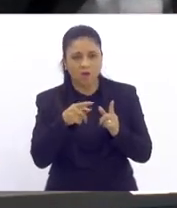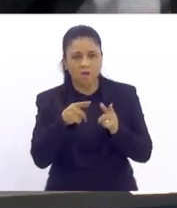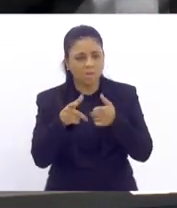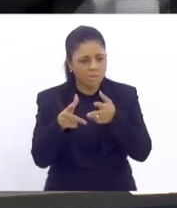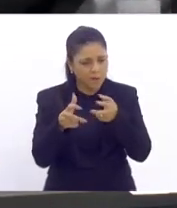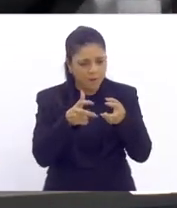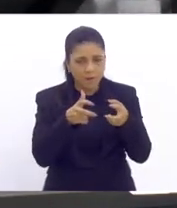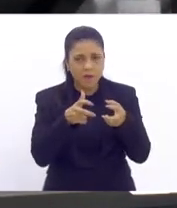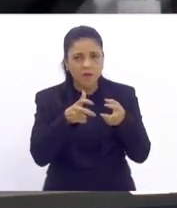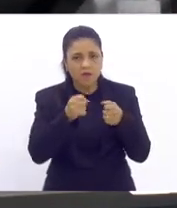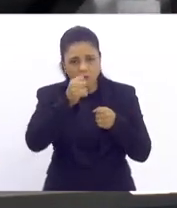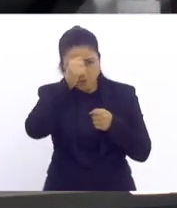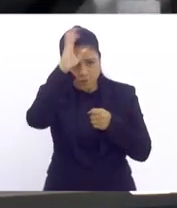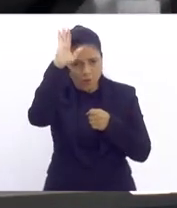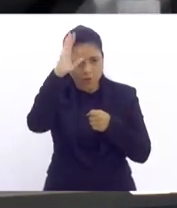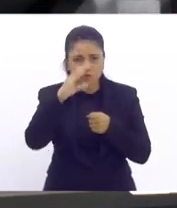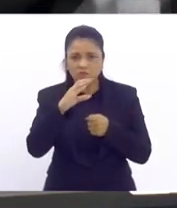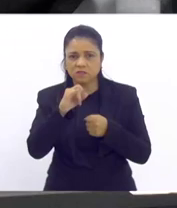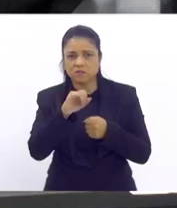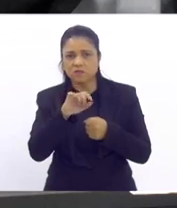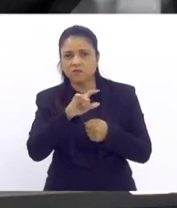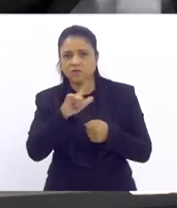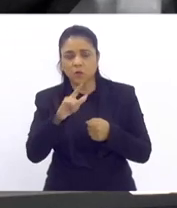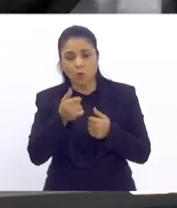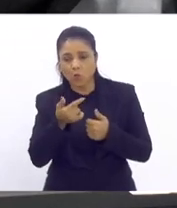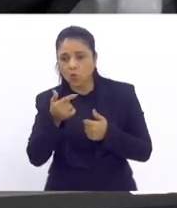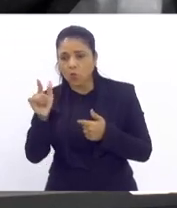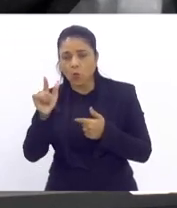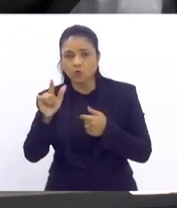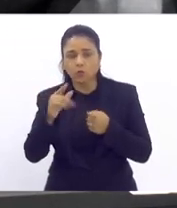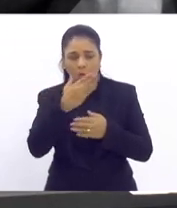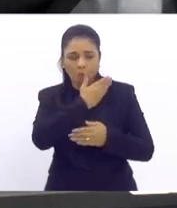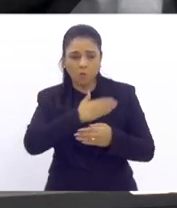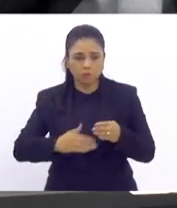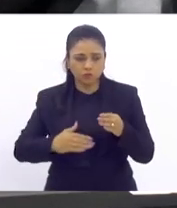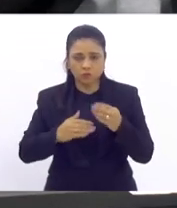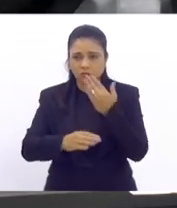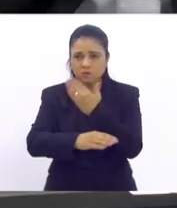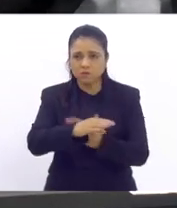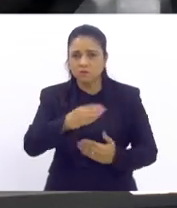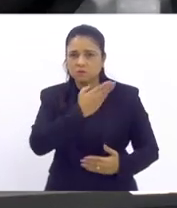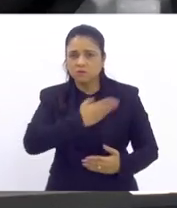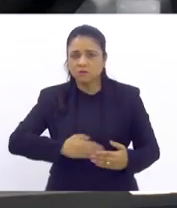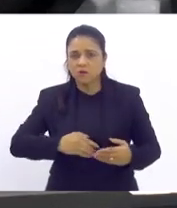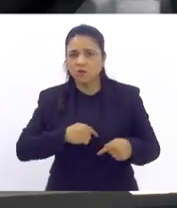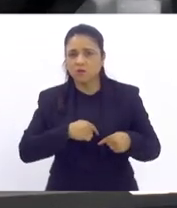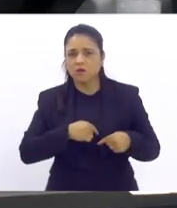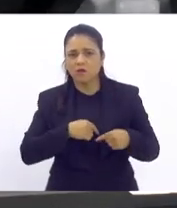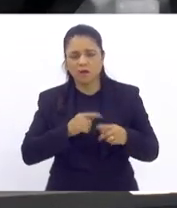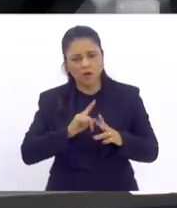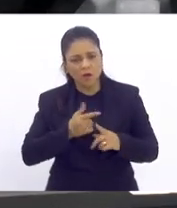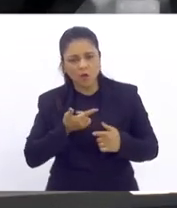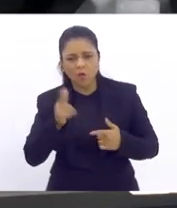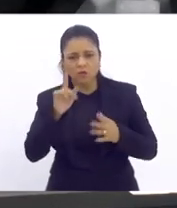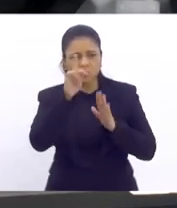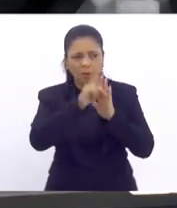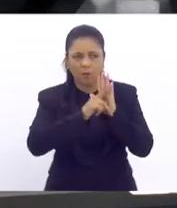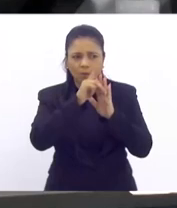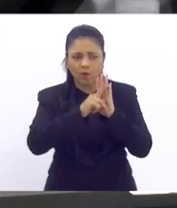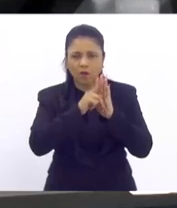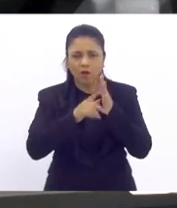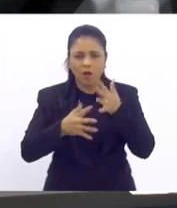de bombeiro o outro tá falando de mamária de mutilação tem outro projeto sobre isso eu acho que houve uma certa